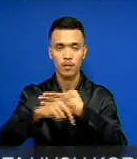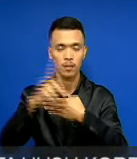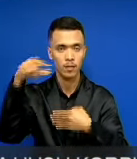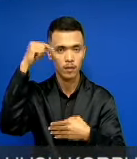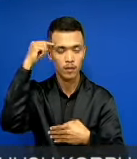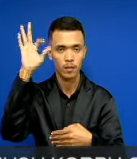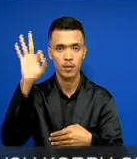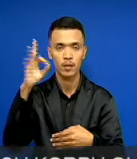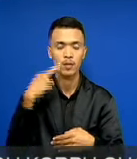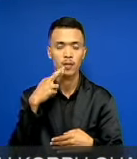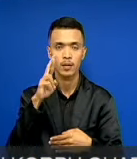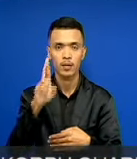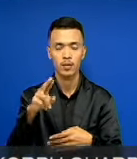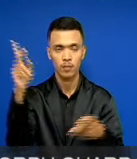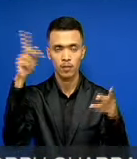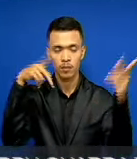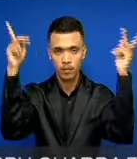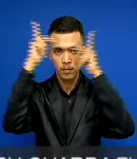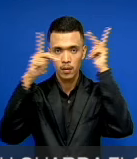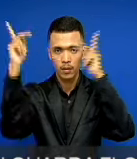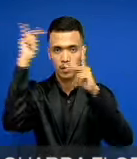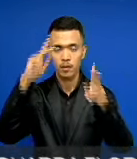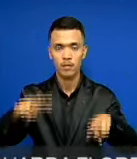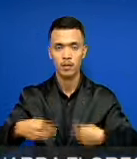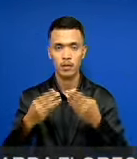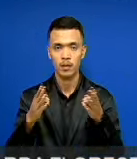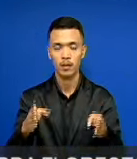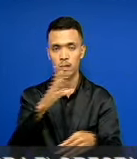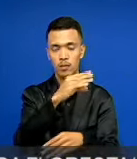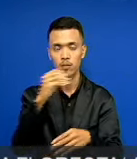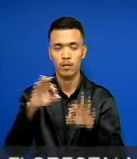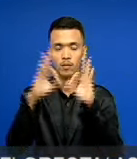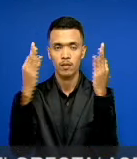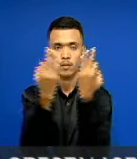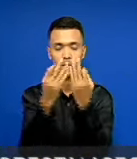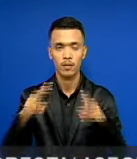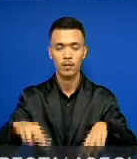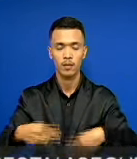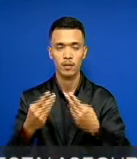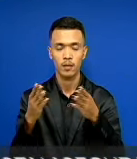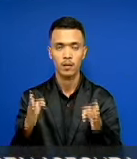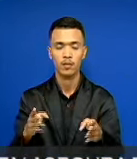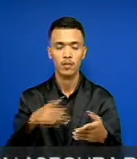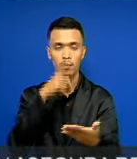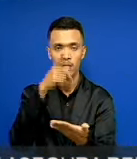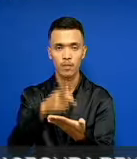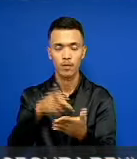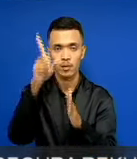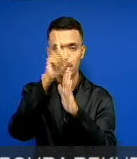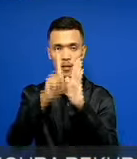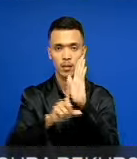onde resolve preocupação veteranos, no família antigos combatentes Libertação Nacional, proposta lei